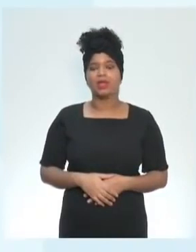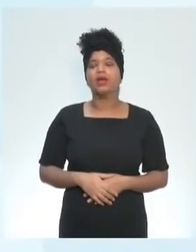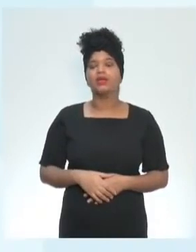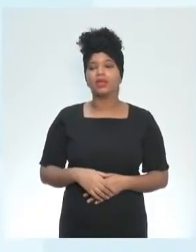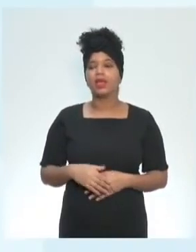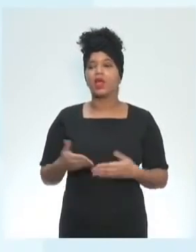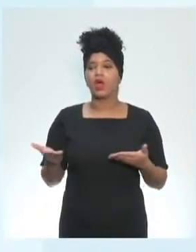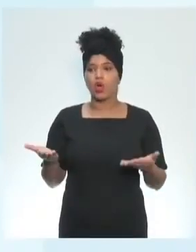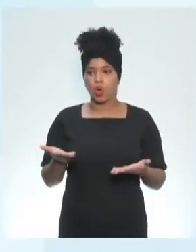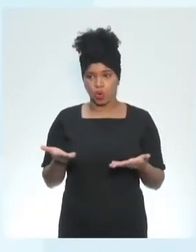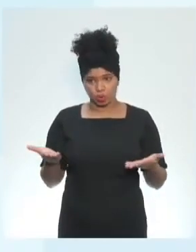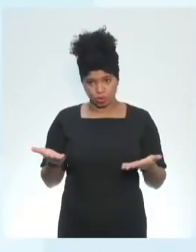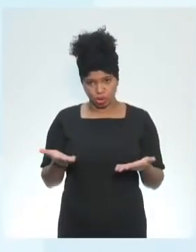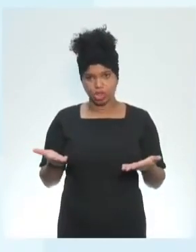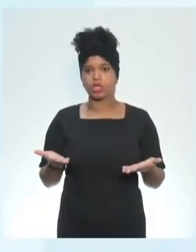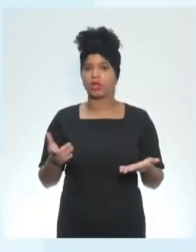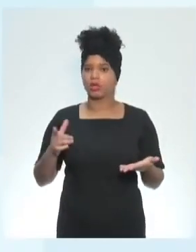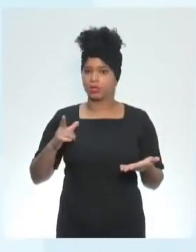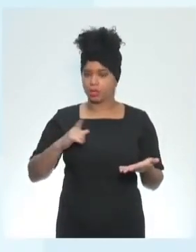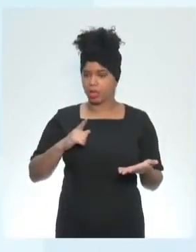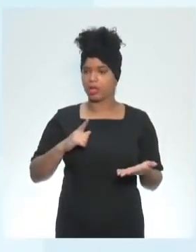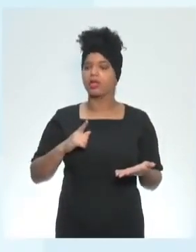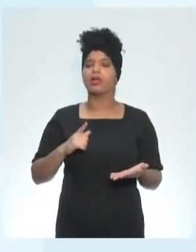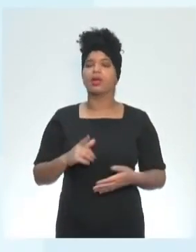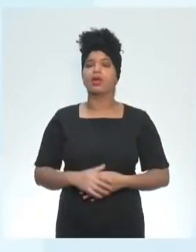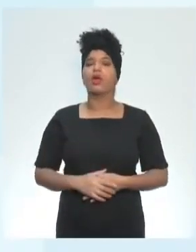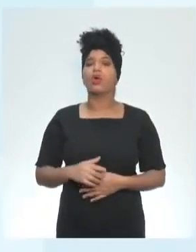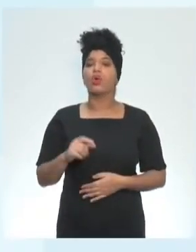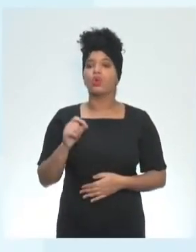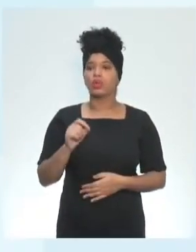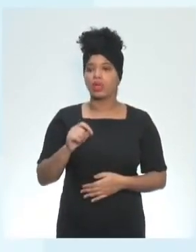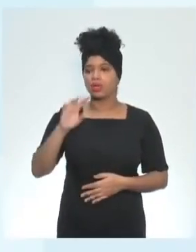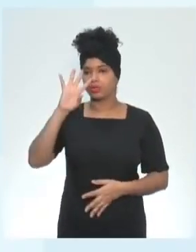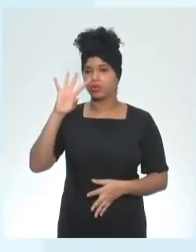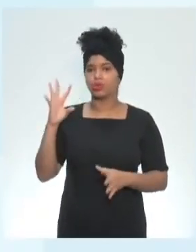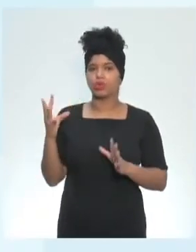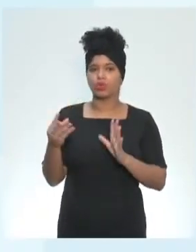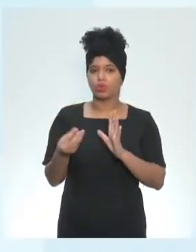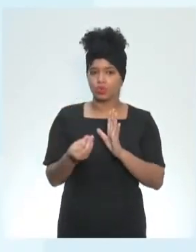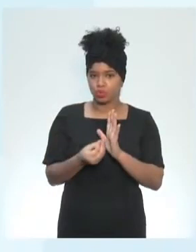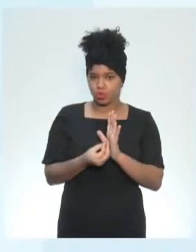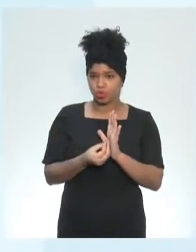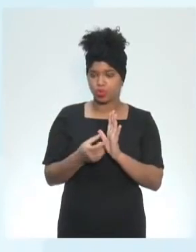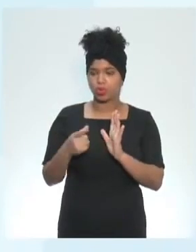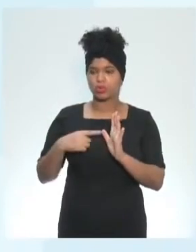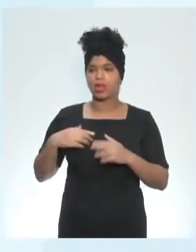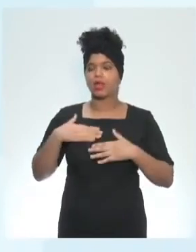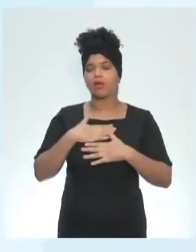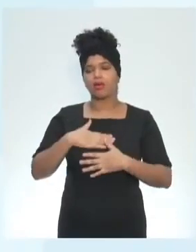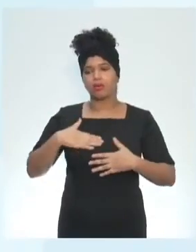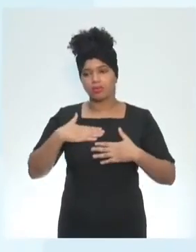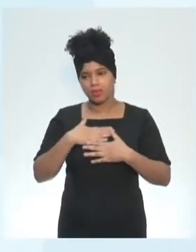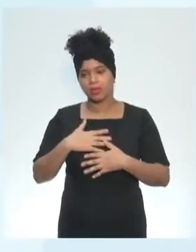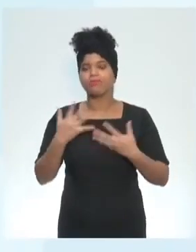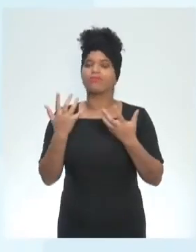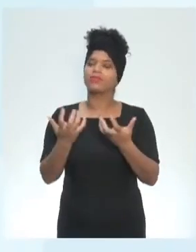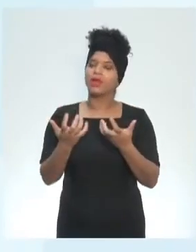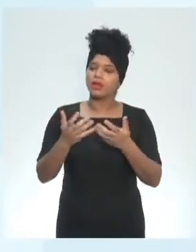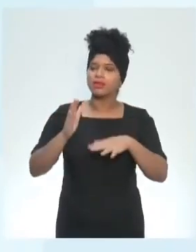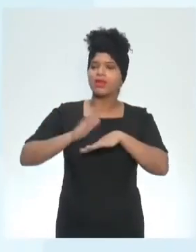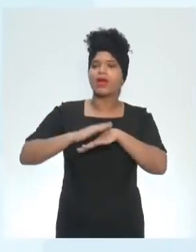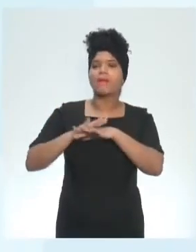Days hoje em dia almoço everyone has already contractility cinema actions